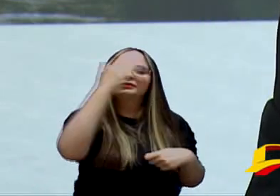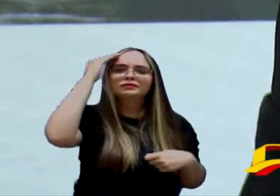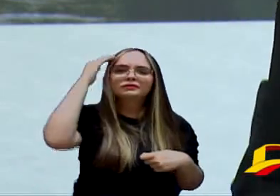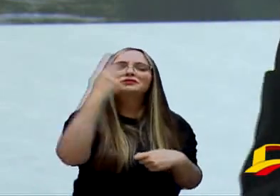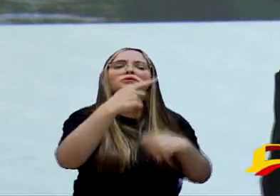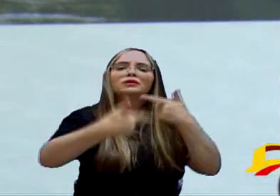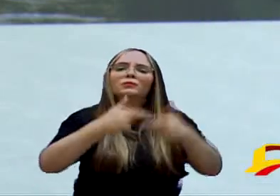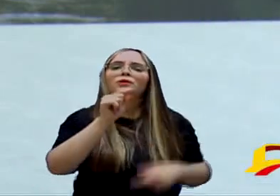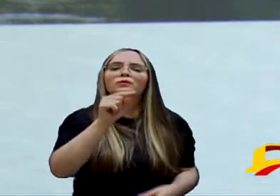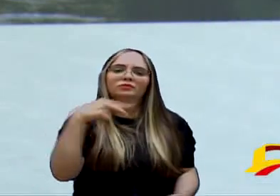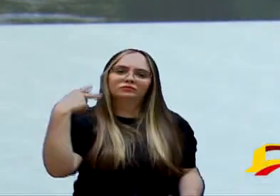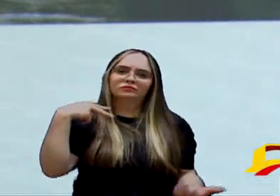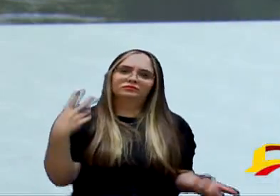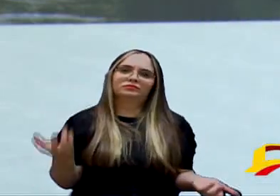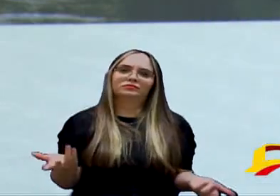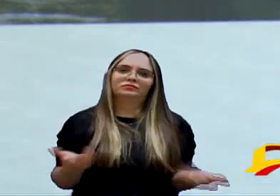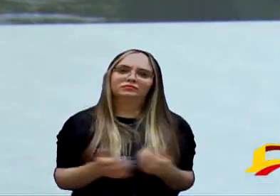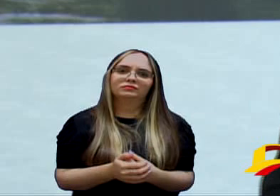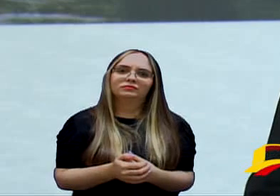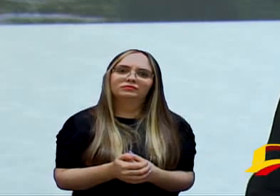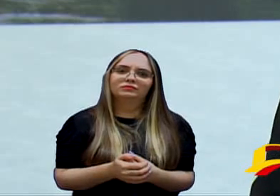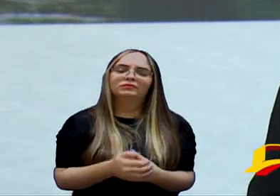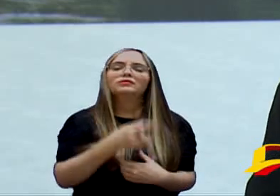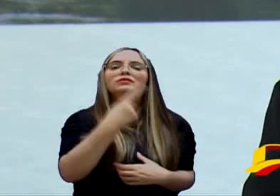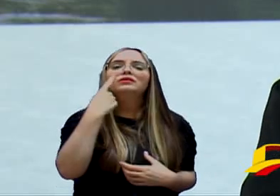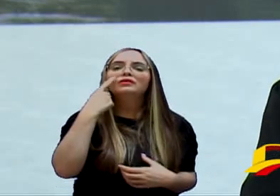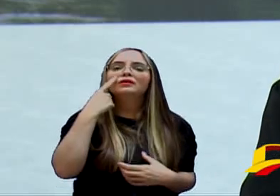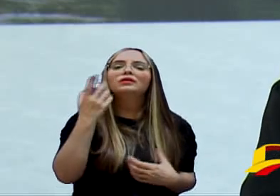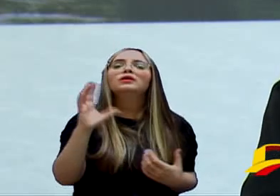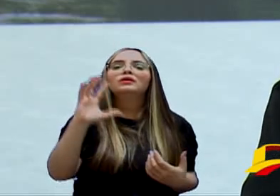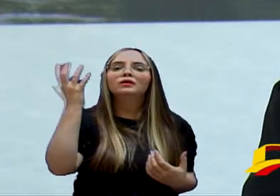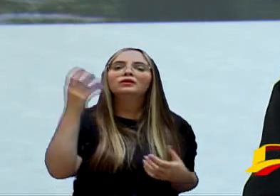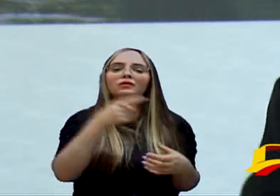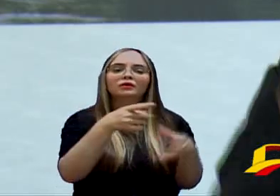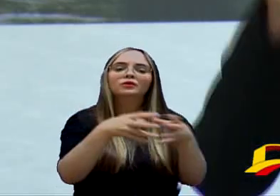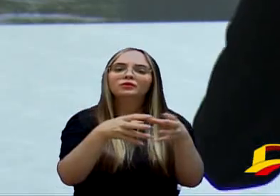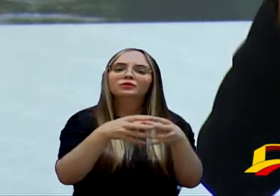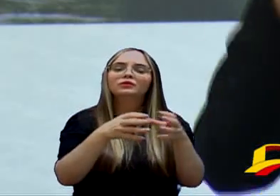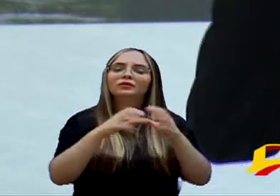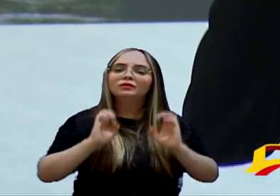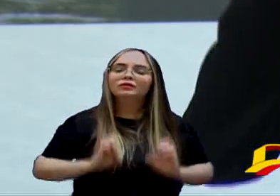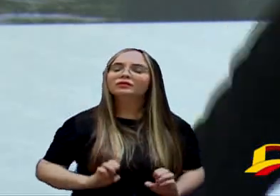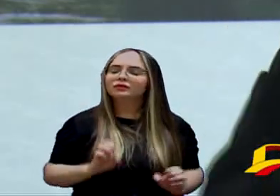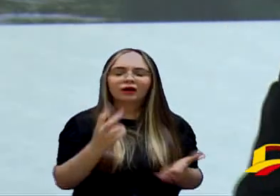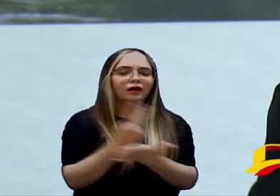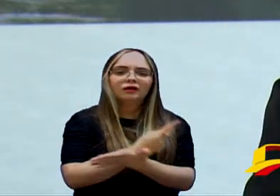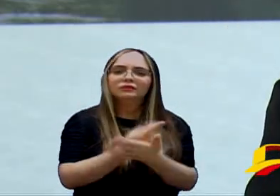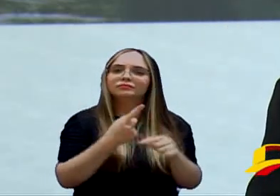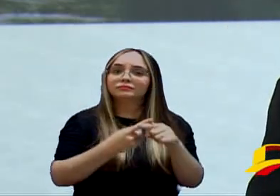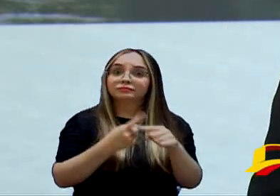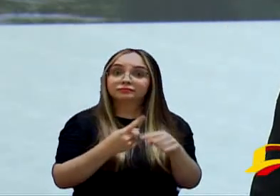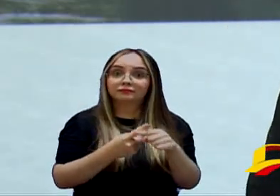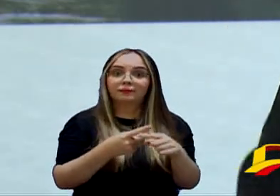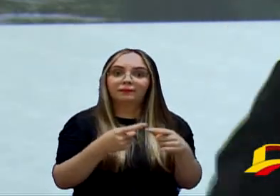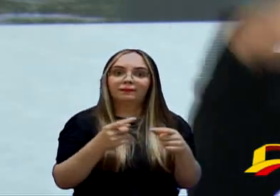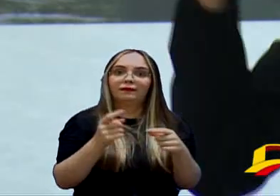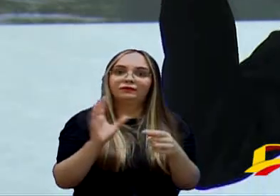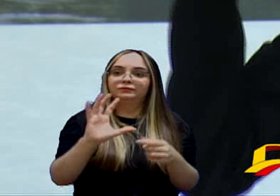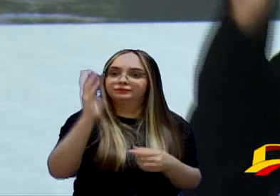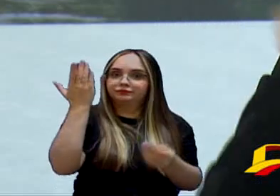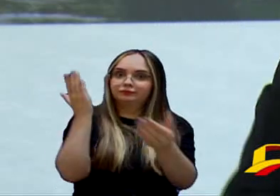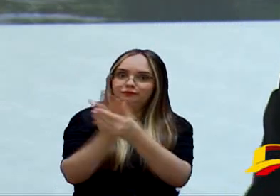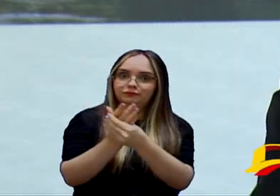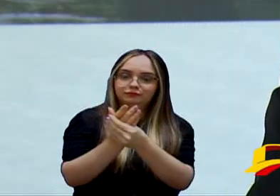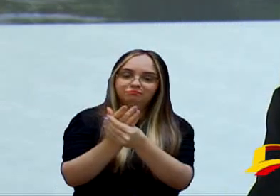de vereador e olha só como foi escandaloso também essa comissão quando tem uma comissão para investigar um